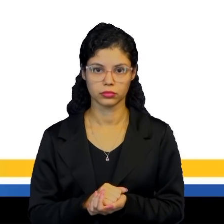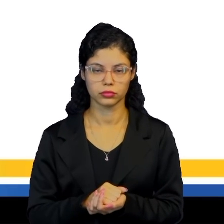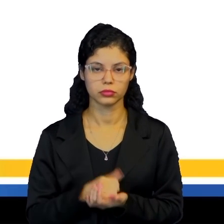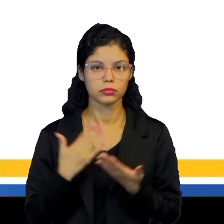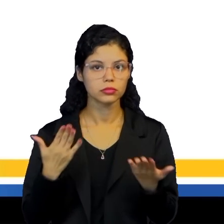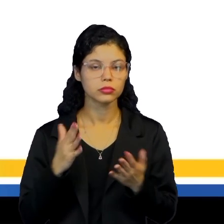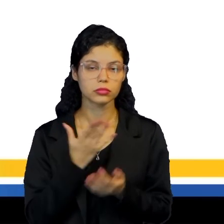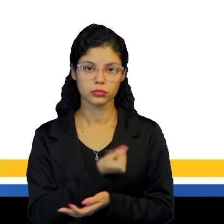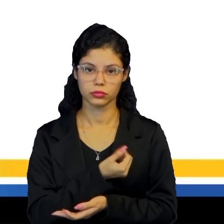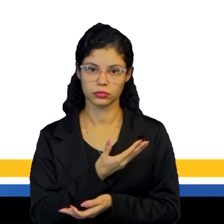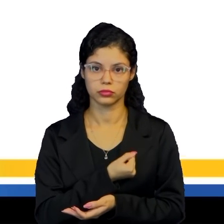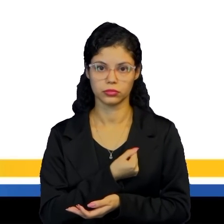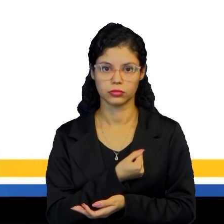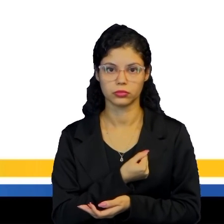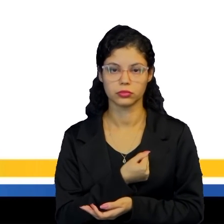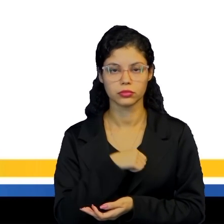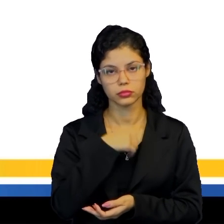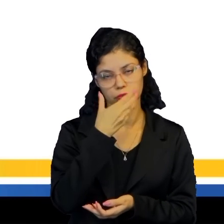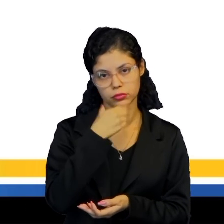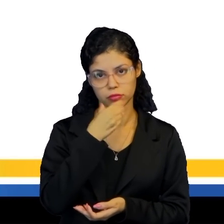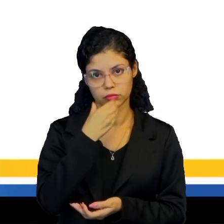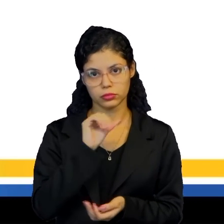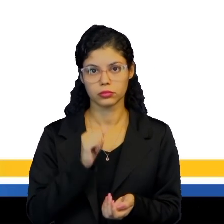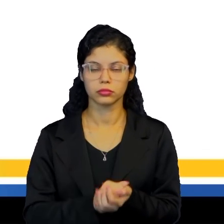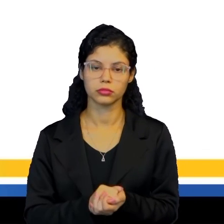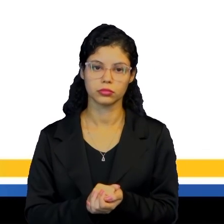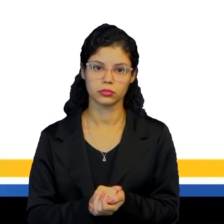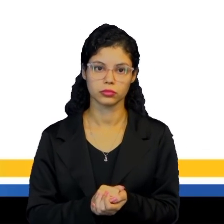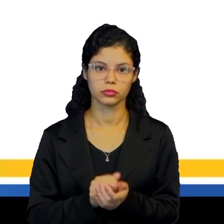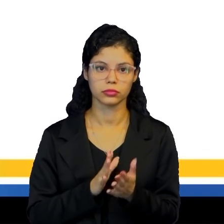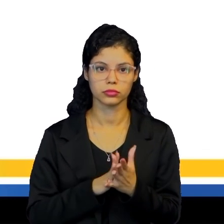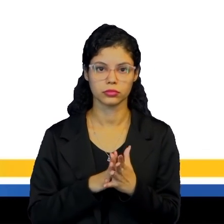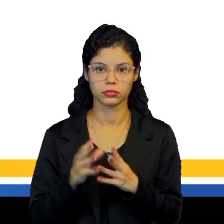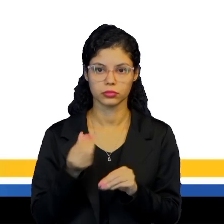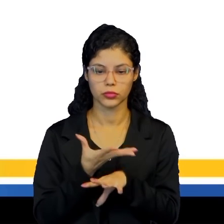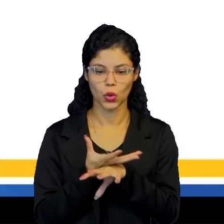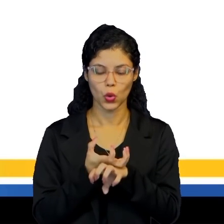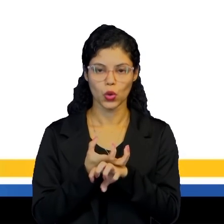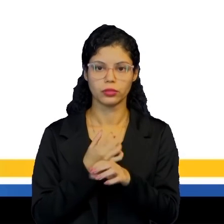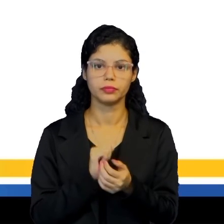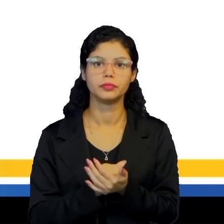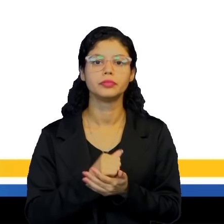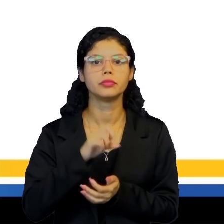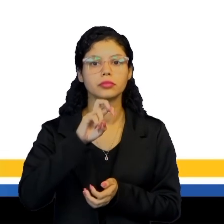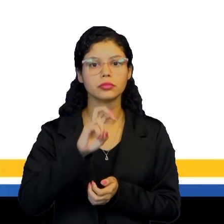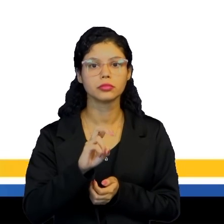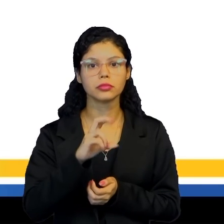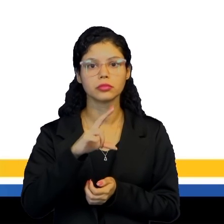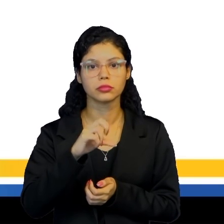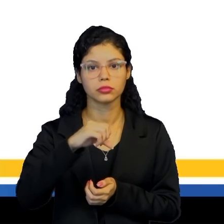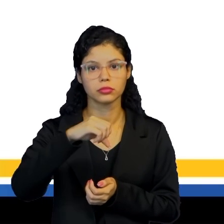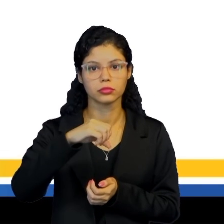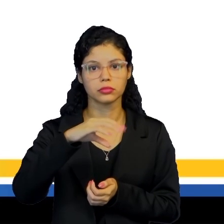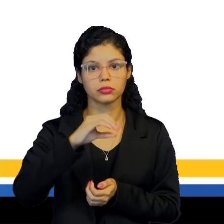59.048. Então, o número de frutos atacados pela praga será de